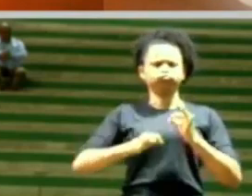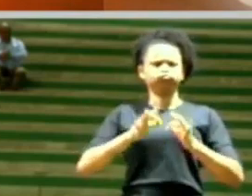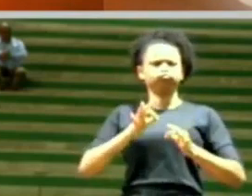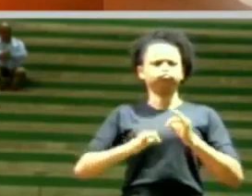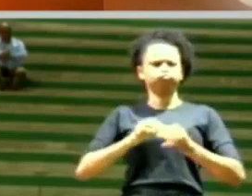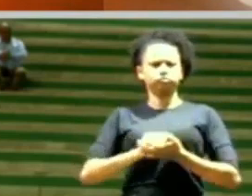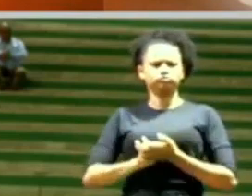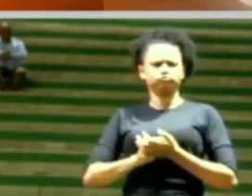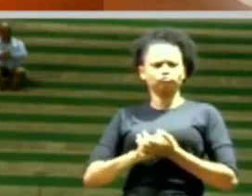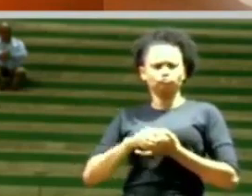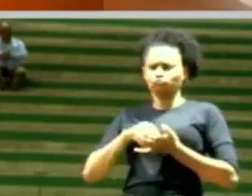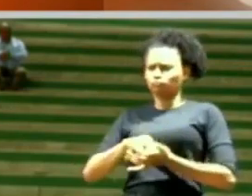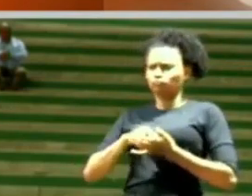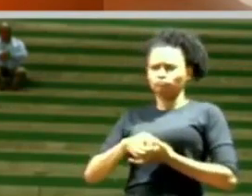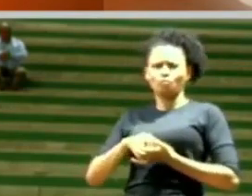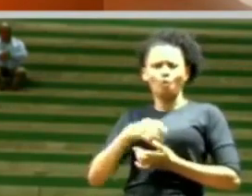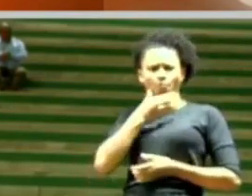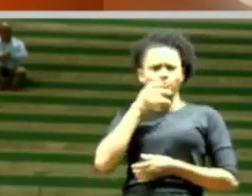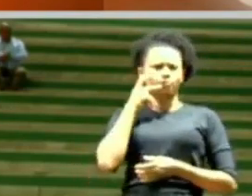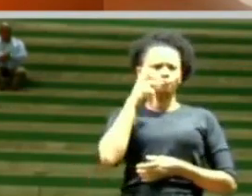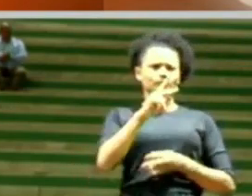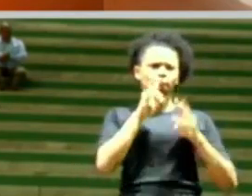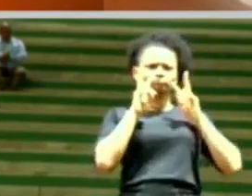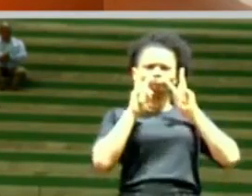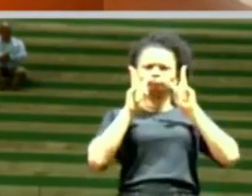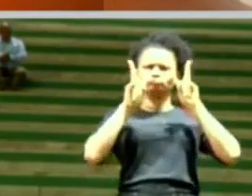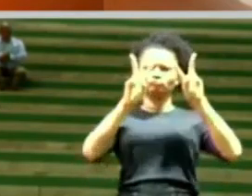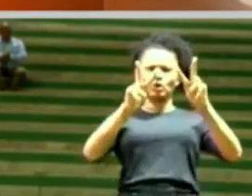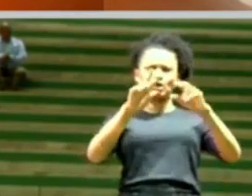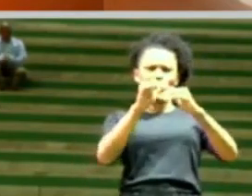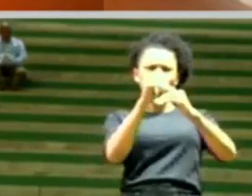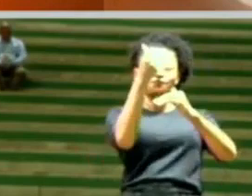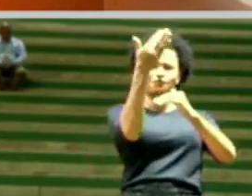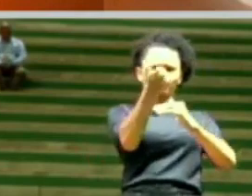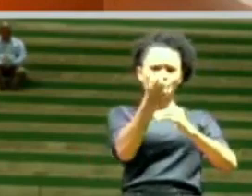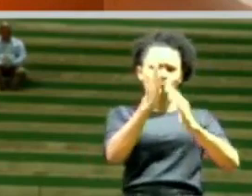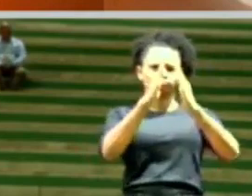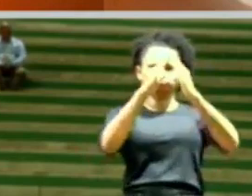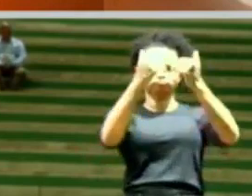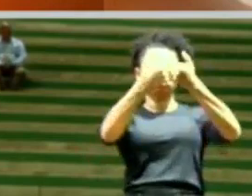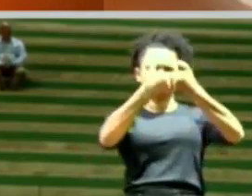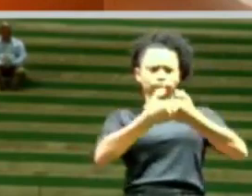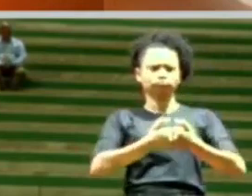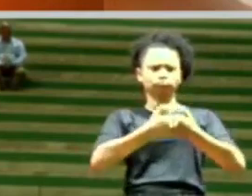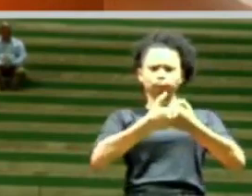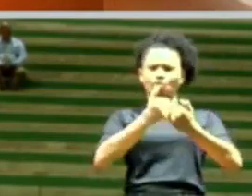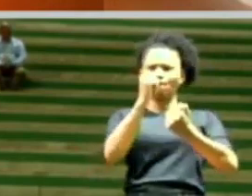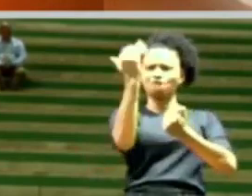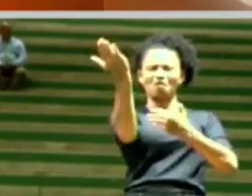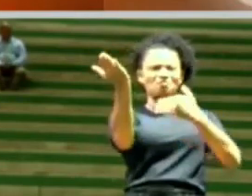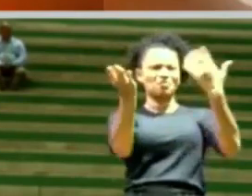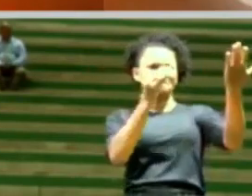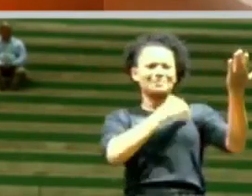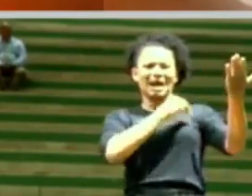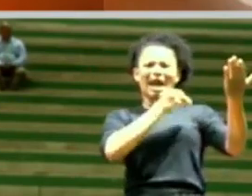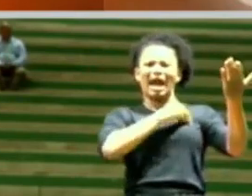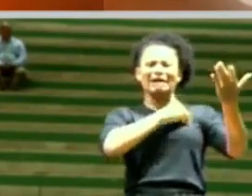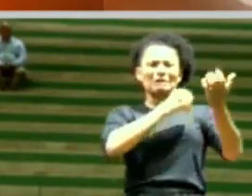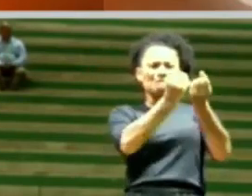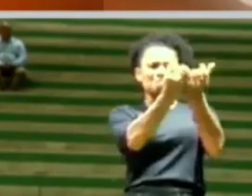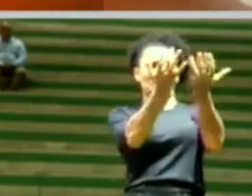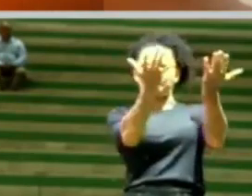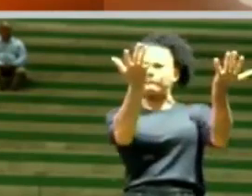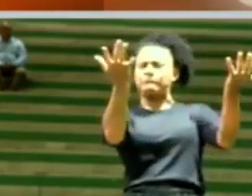O profeta olha para fora do templo. O pecado domina lá fora.